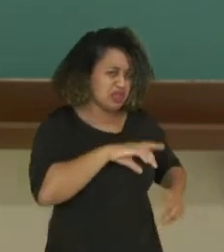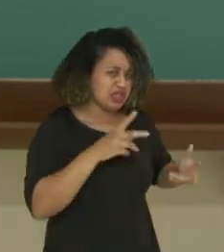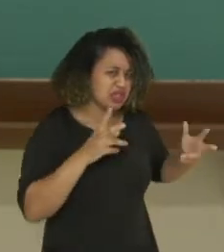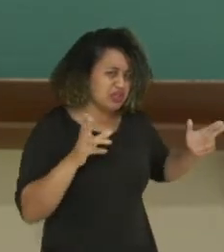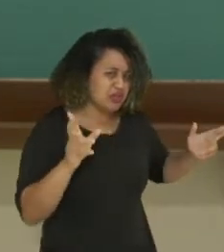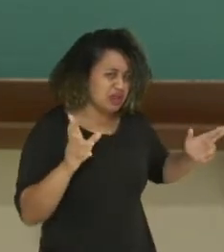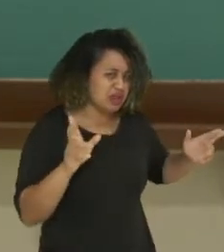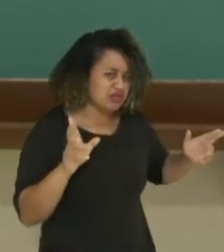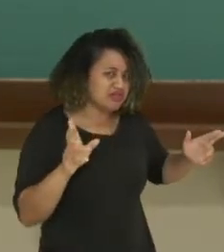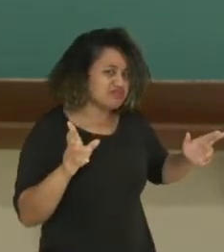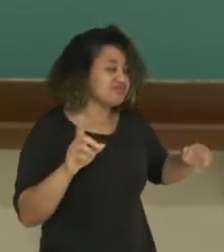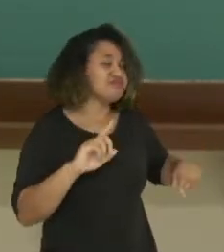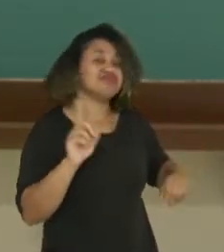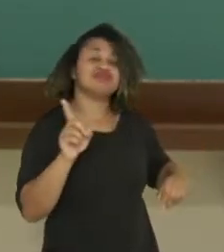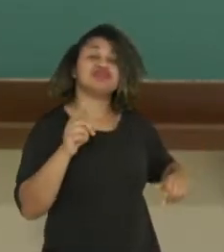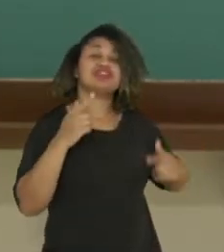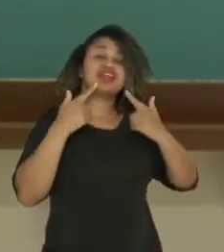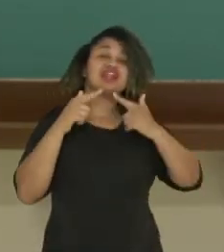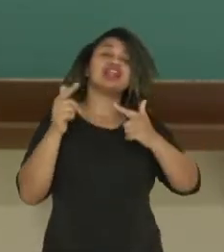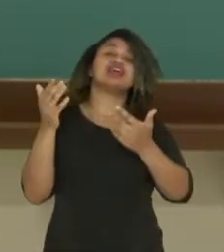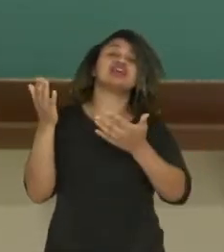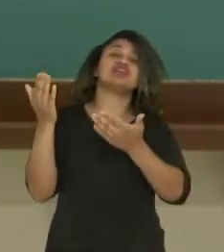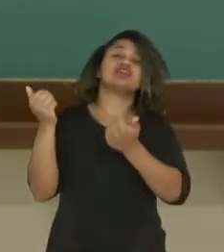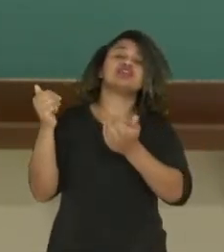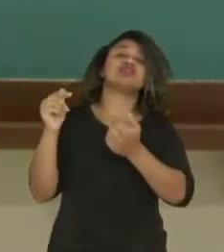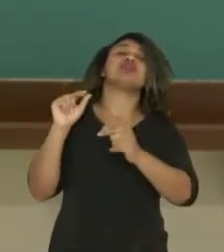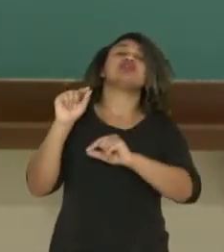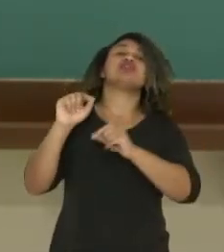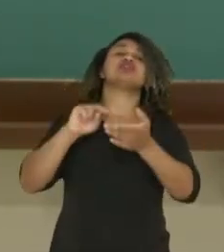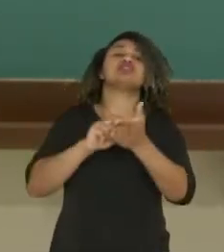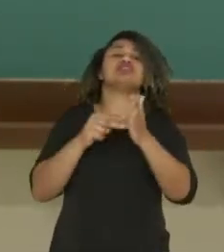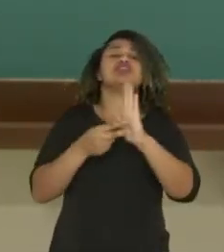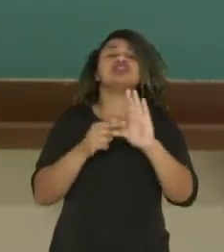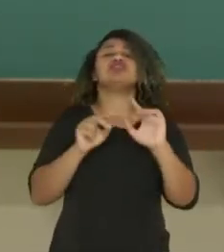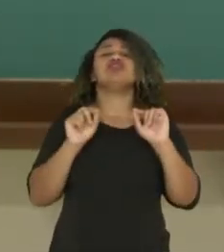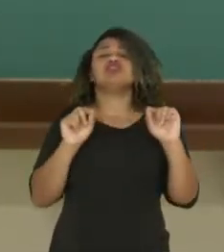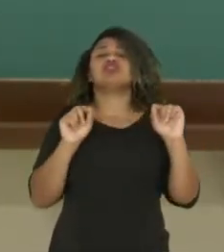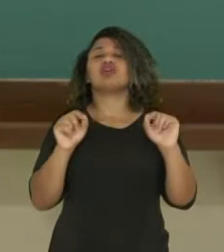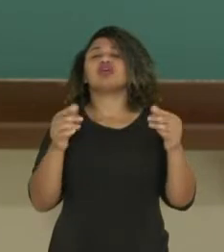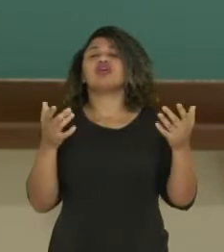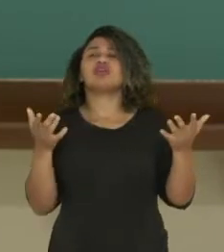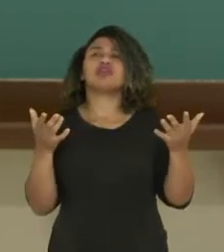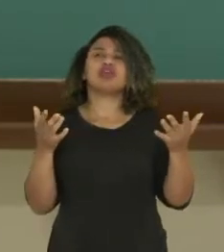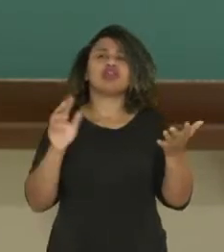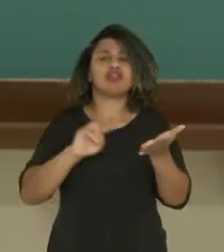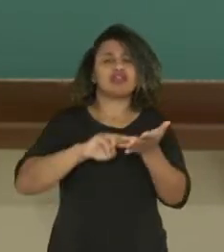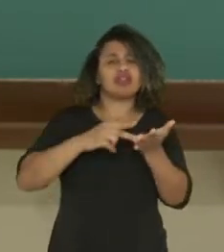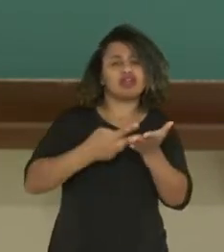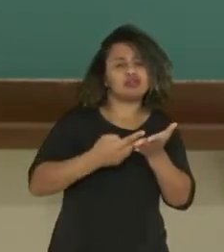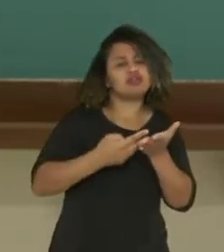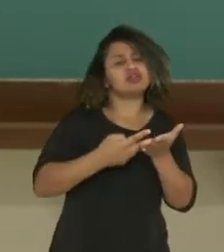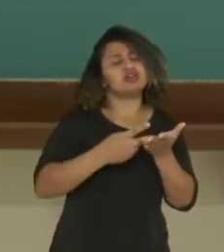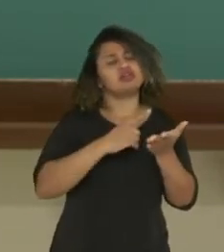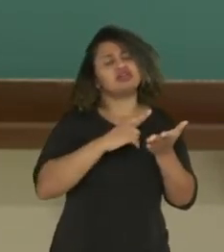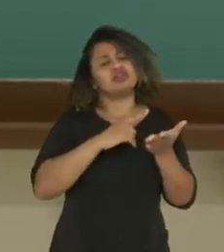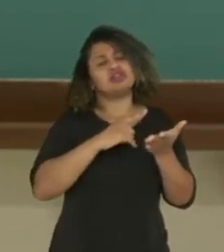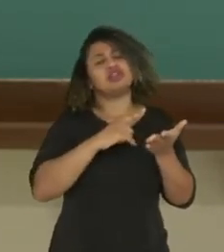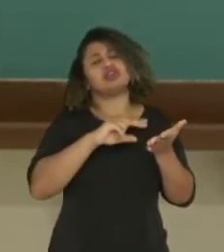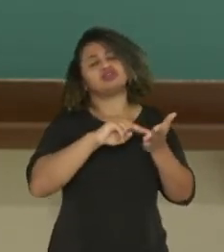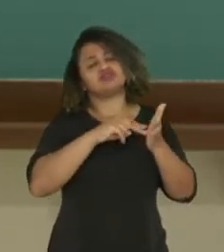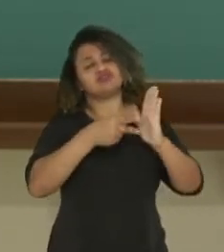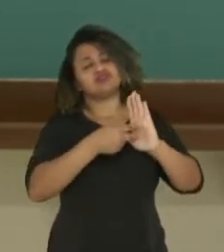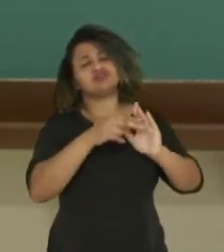Tá? Aqui, em língua espanhola, exquisito, vai se dar aí, né, com significado de